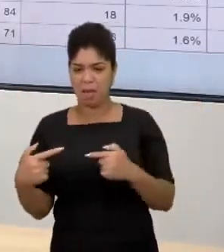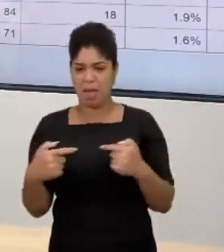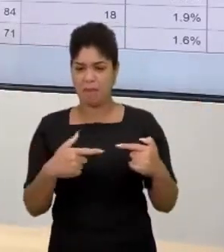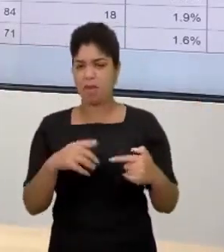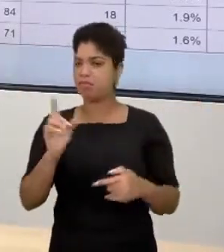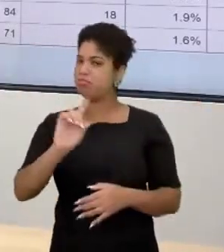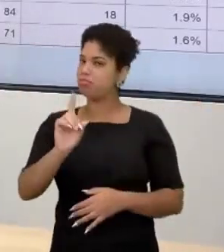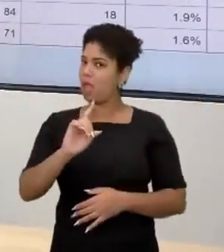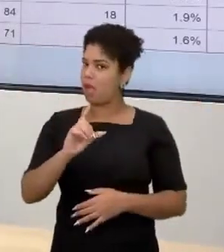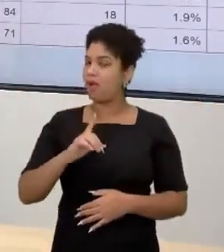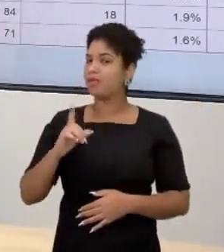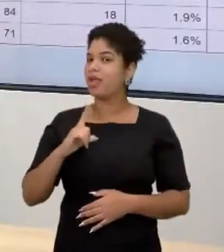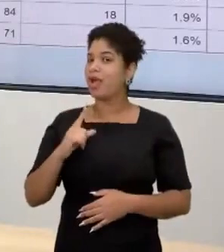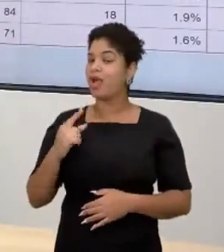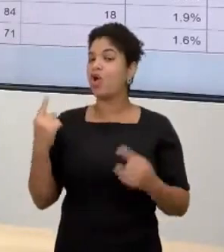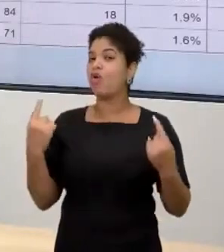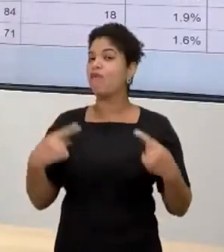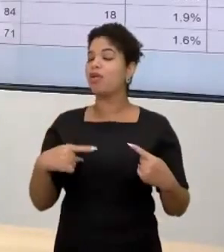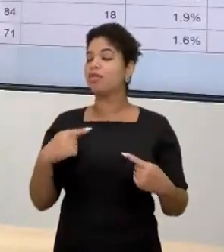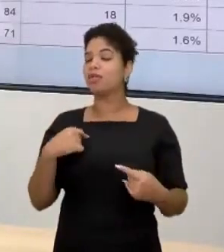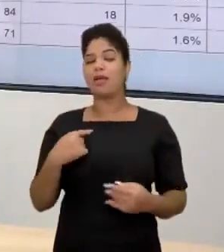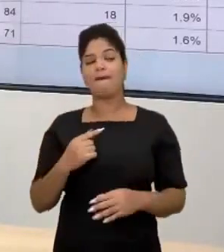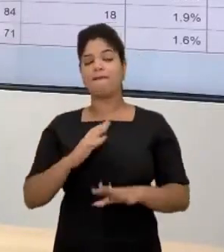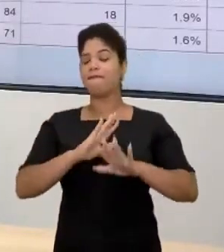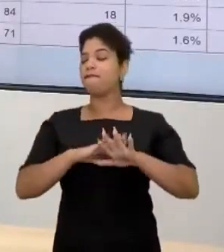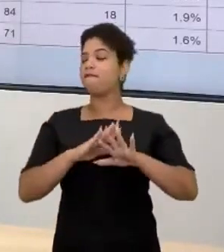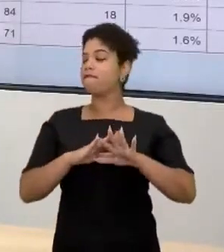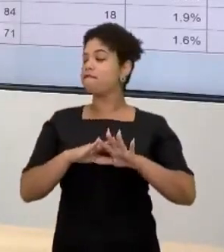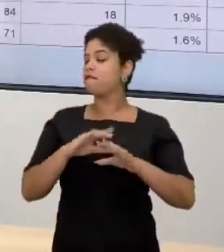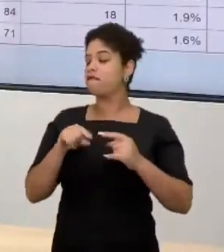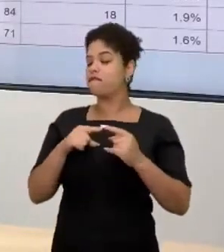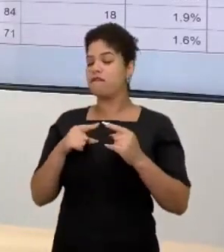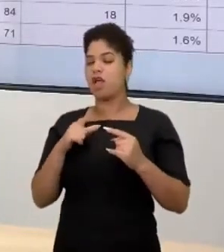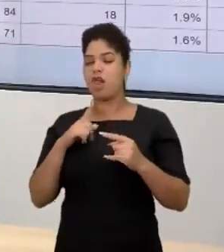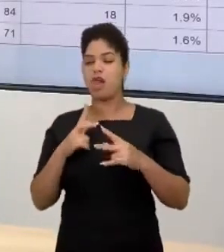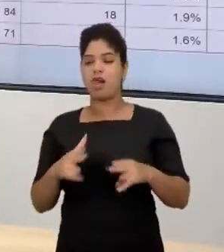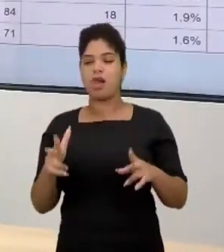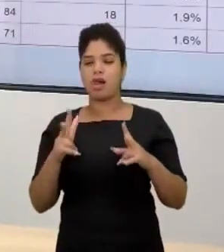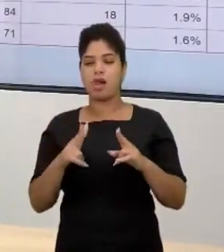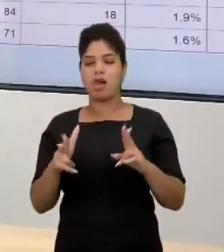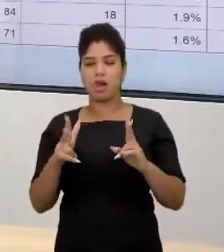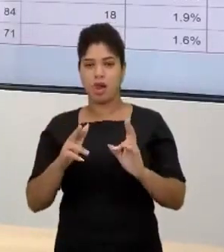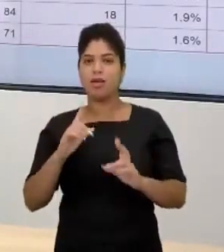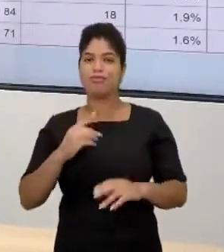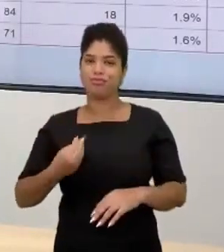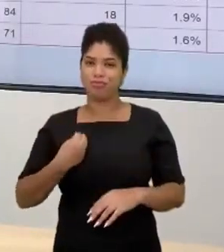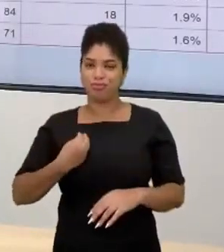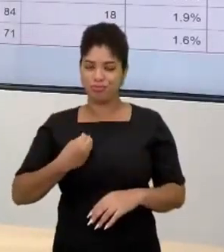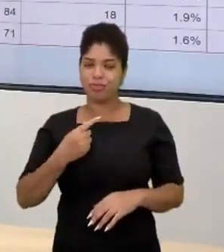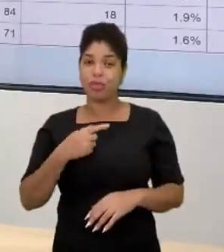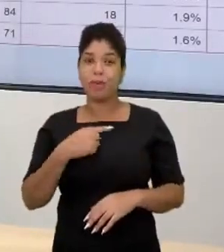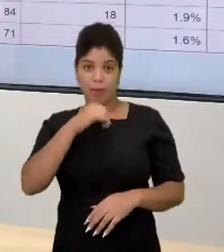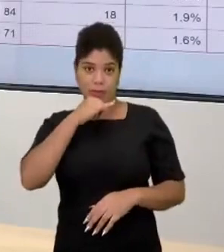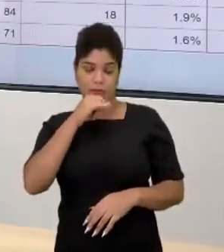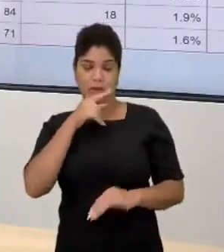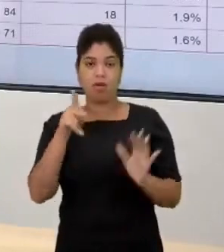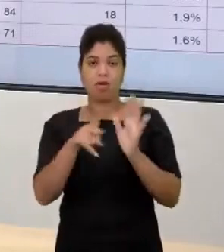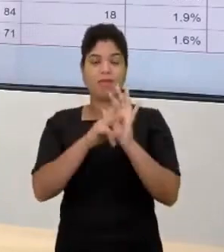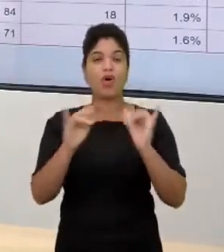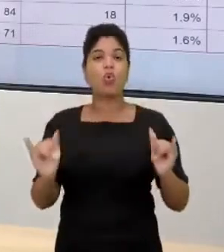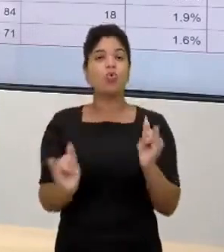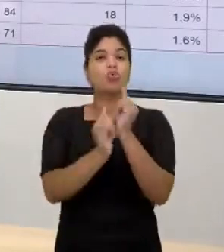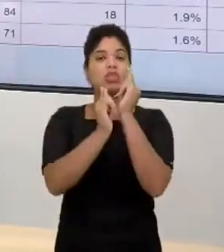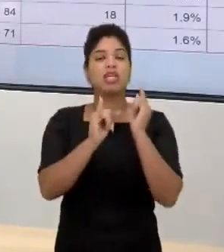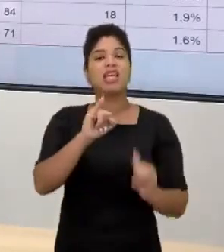armamento. Tem os conflitos de interesses, né? Então, quando a gente fala dessa construção de Itaipu, ela abrangeu